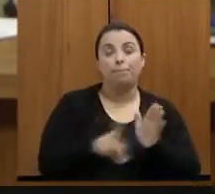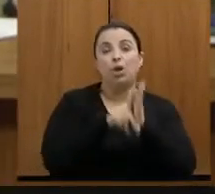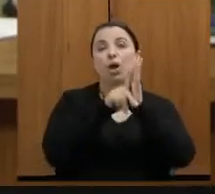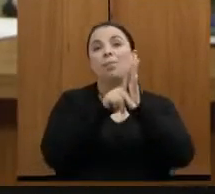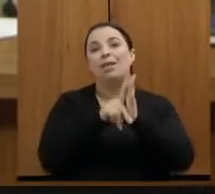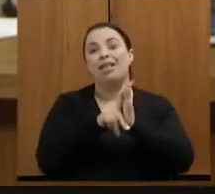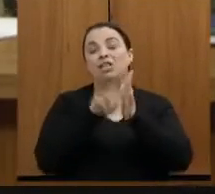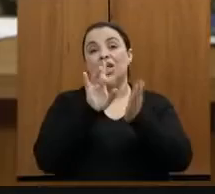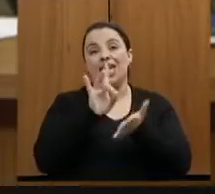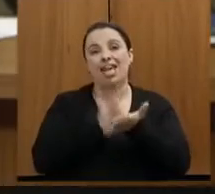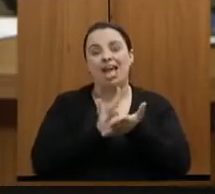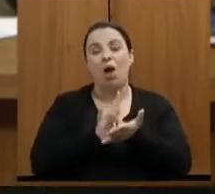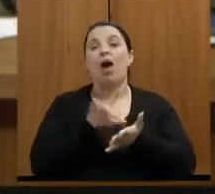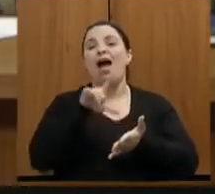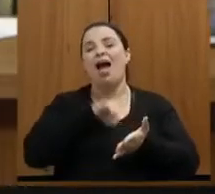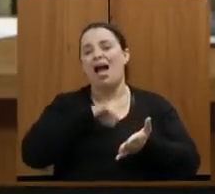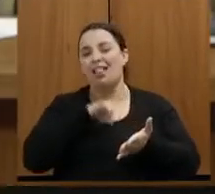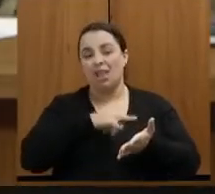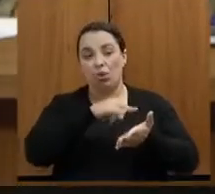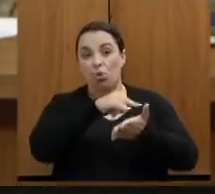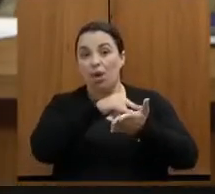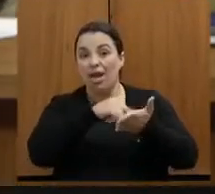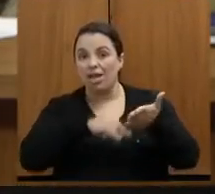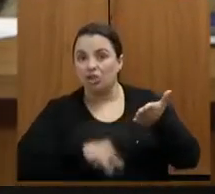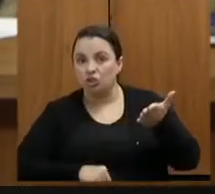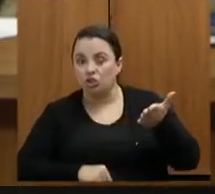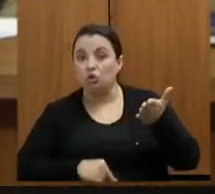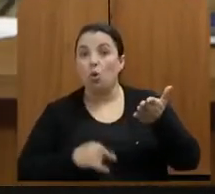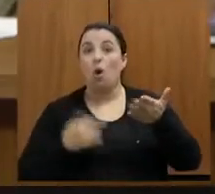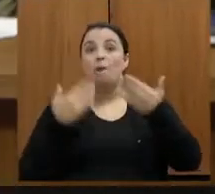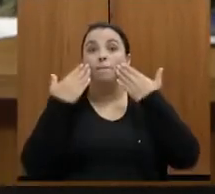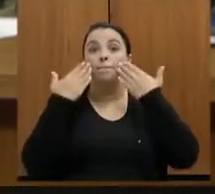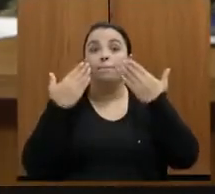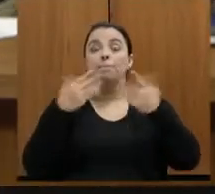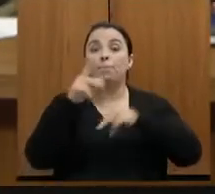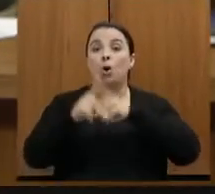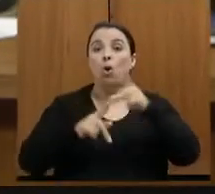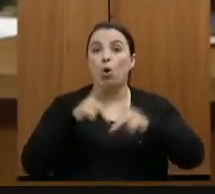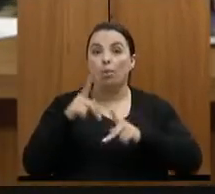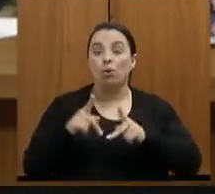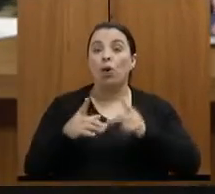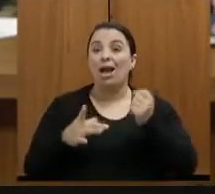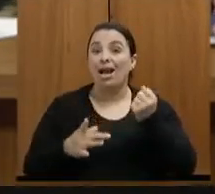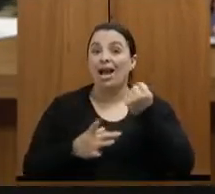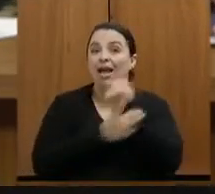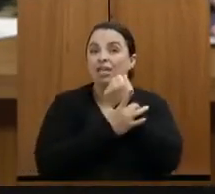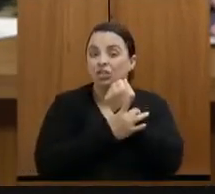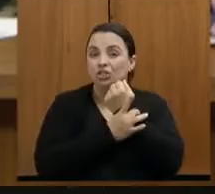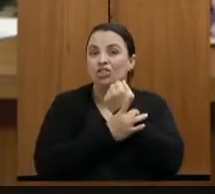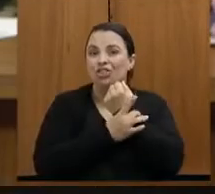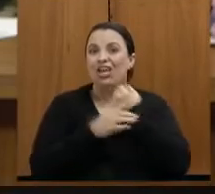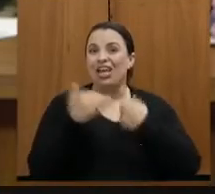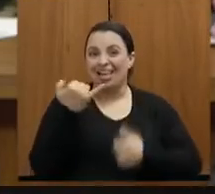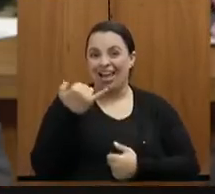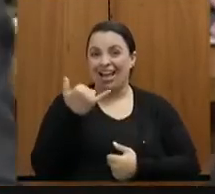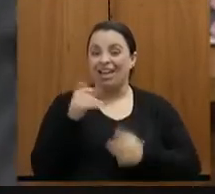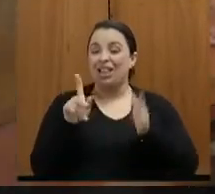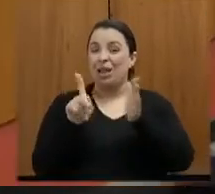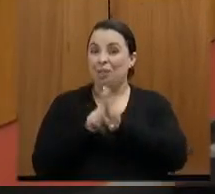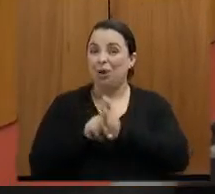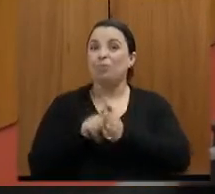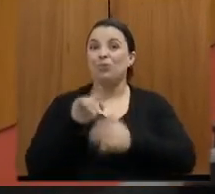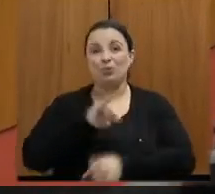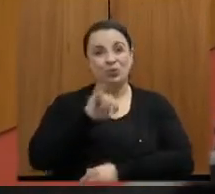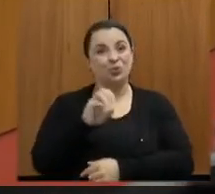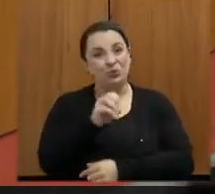real, você tem um registro público assegurando que a caneta é do João Luiz, não é de mais ninguém. Então, por mais